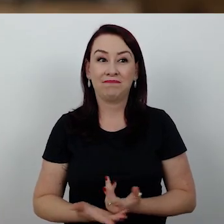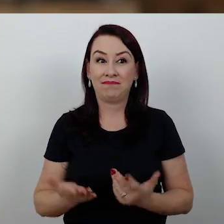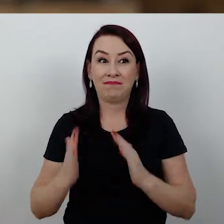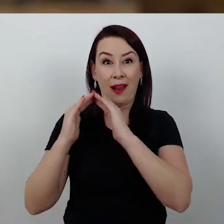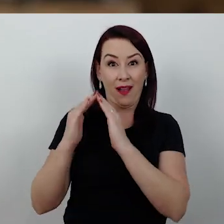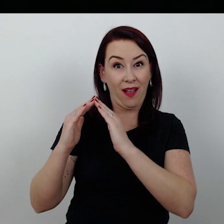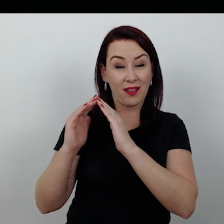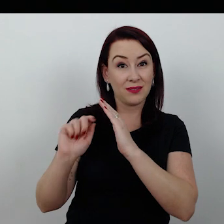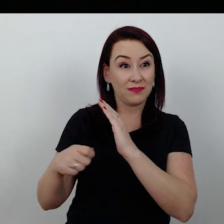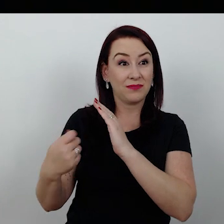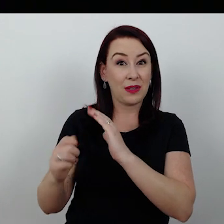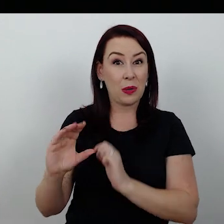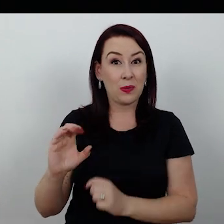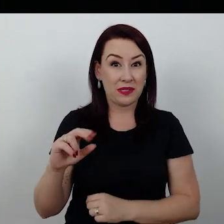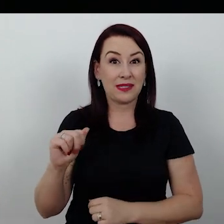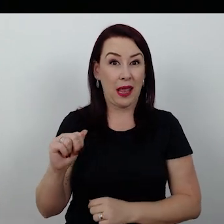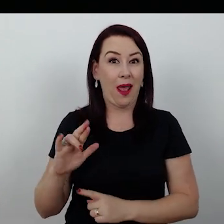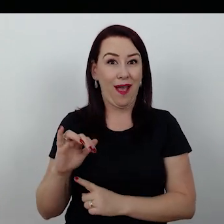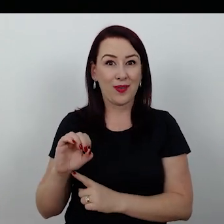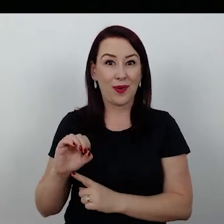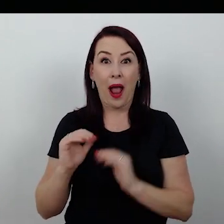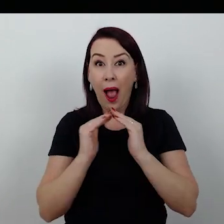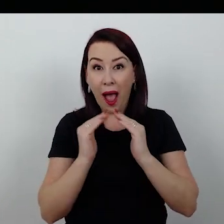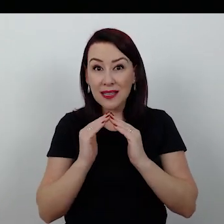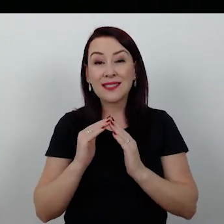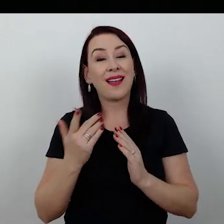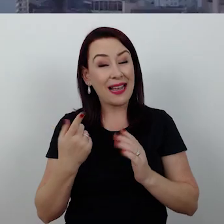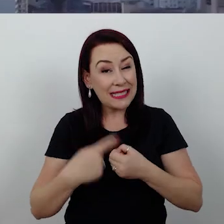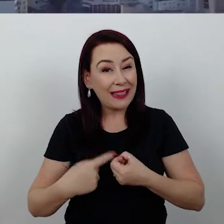Minha casa é um cenário, minha cidade é um cenário.